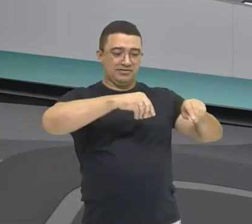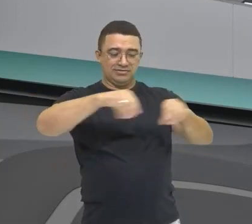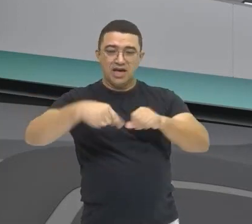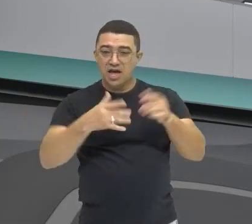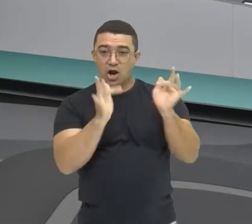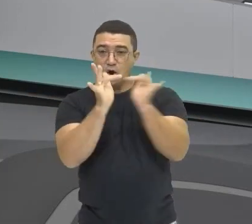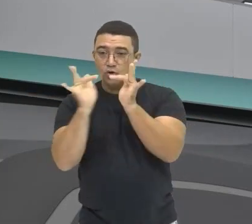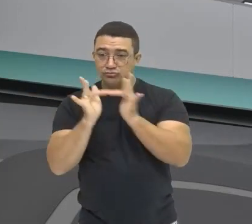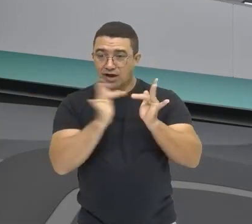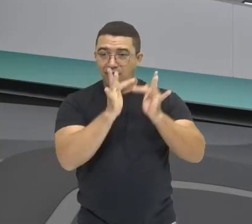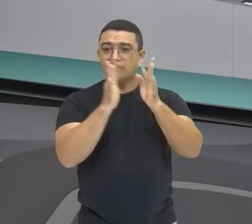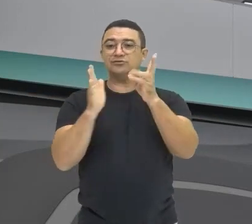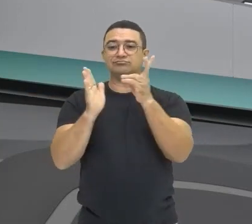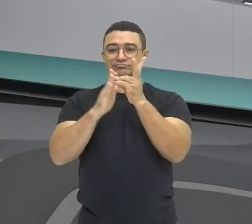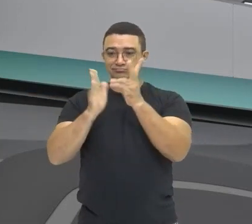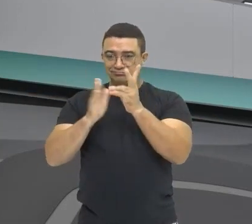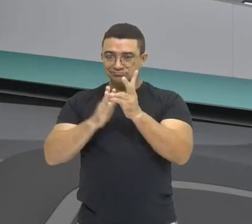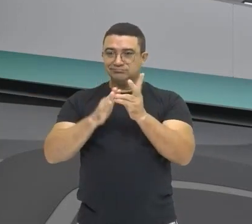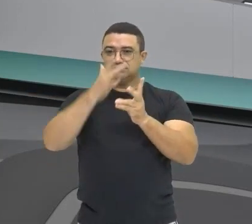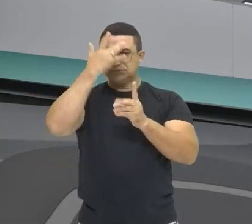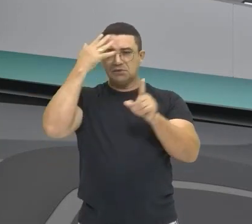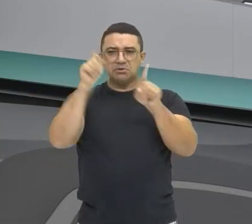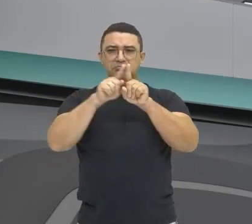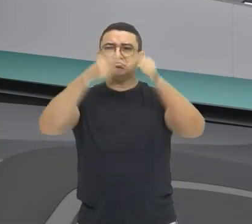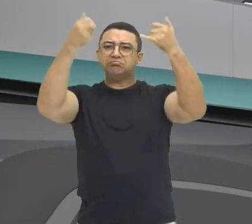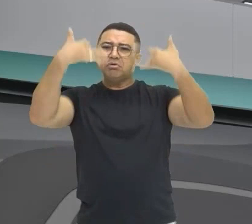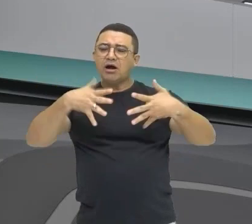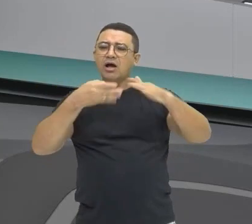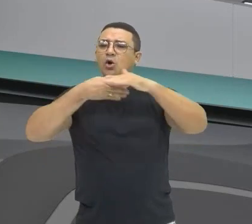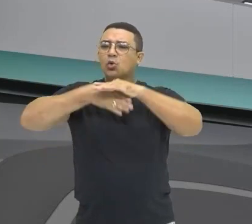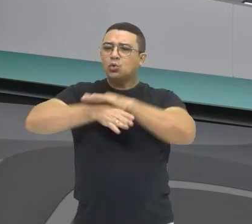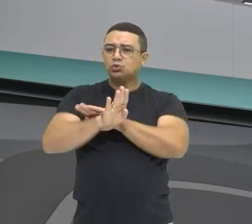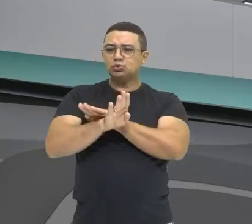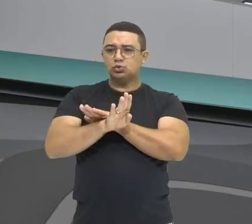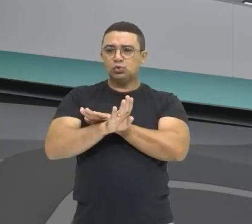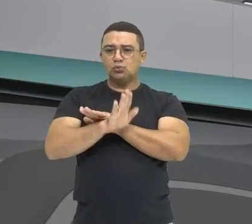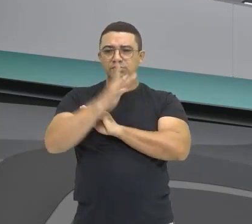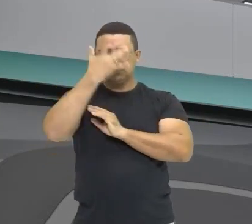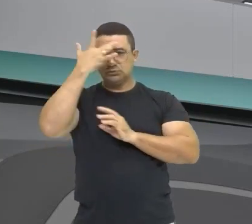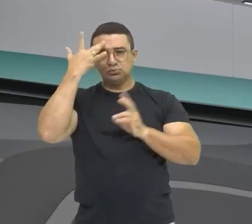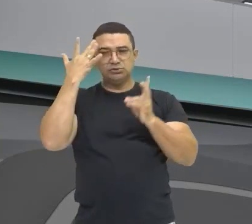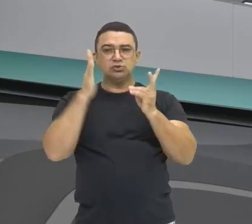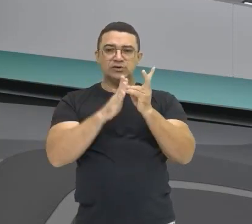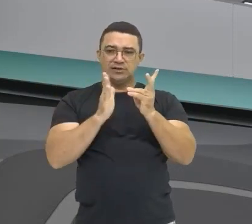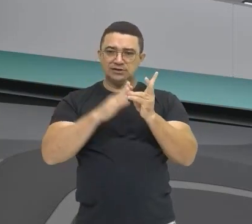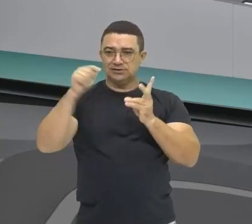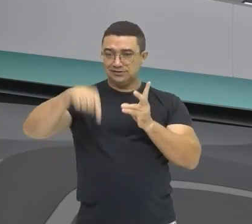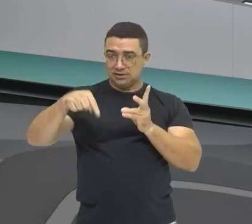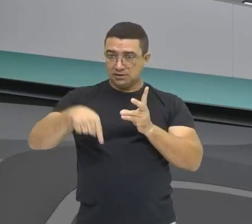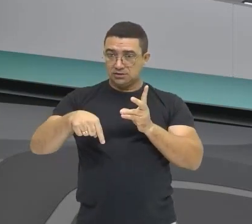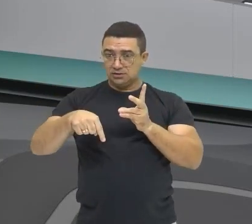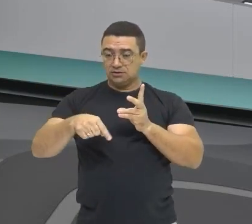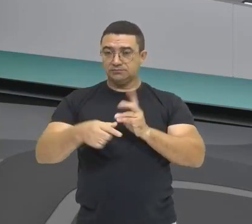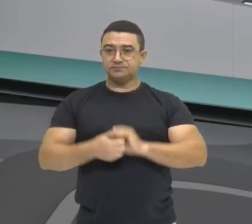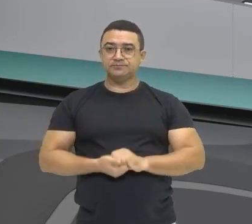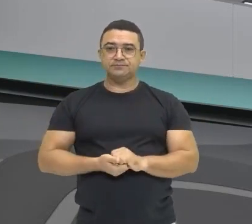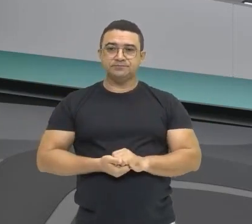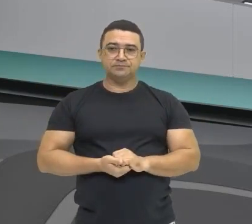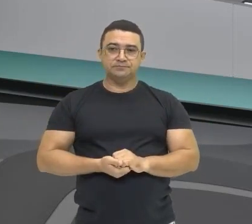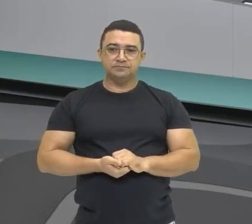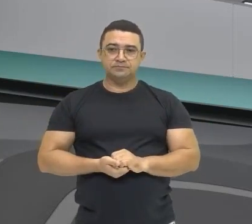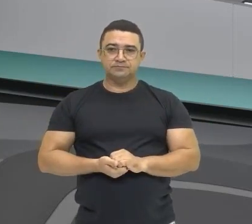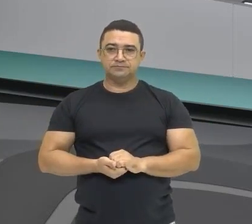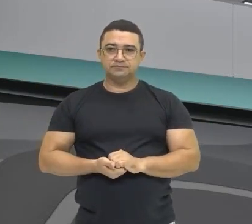portugueses, narrar, descrever os costumes dos nossos nativos, os verdadeiros brasileiros, né, os